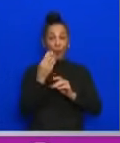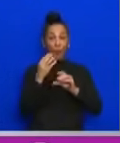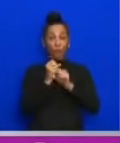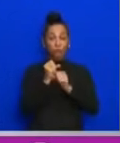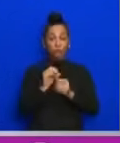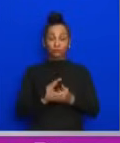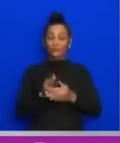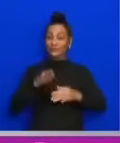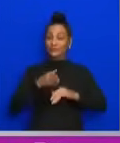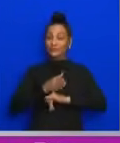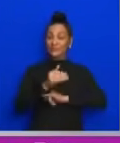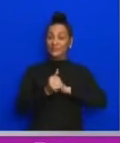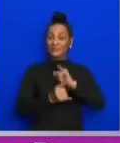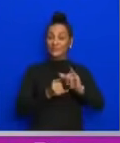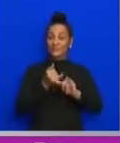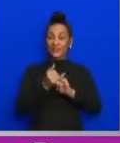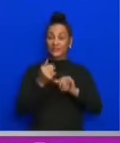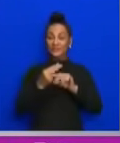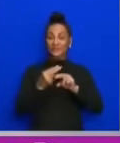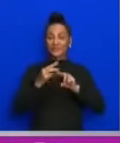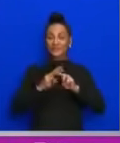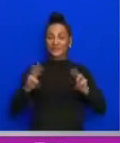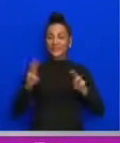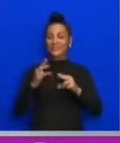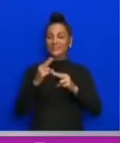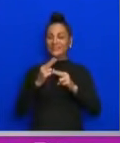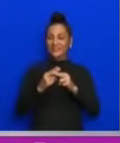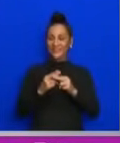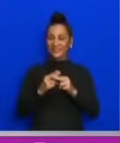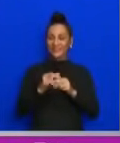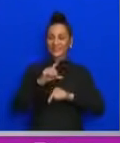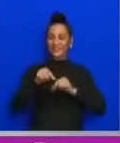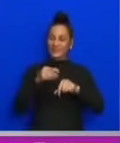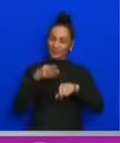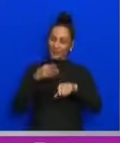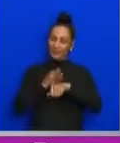acumulado. É só acessar loterias.caixa.gov.br. Sorteio validado.